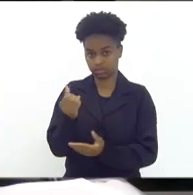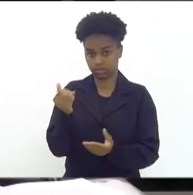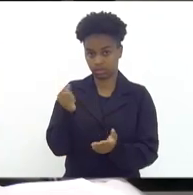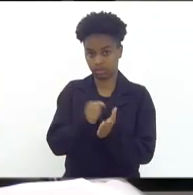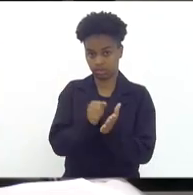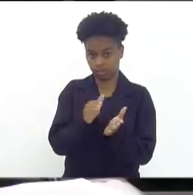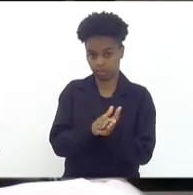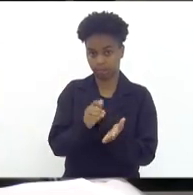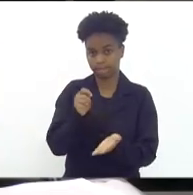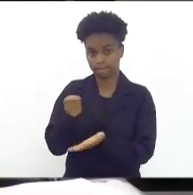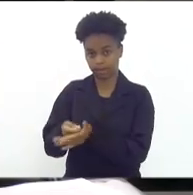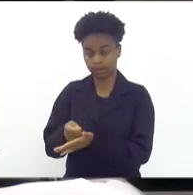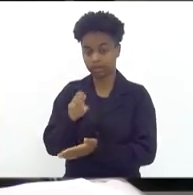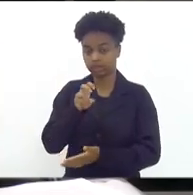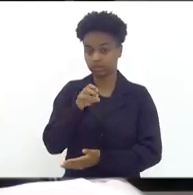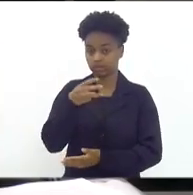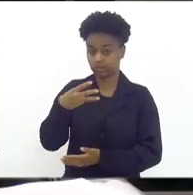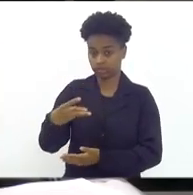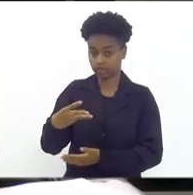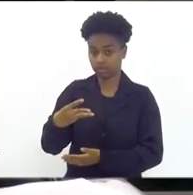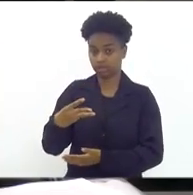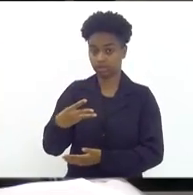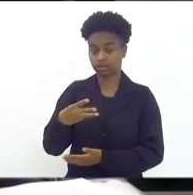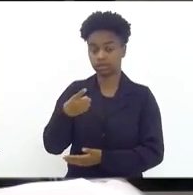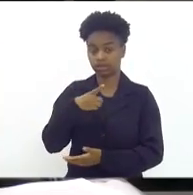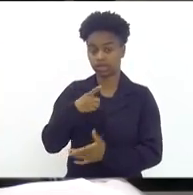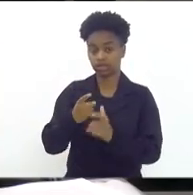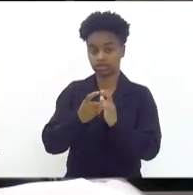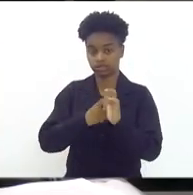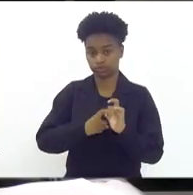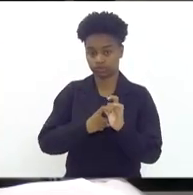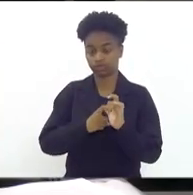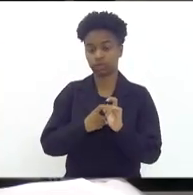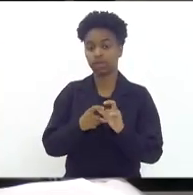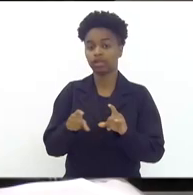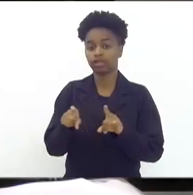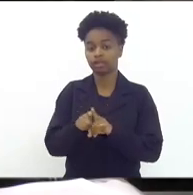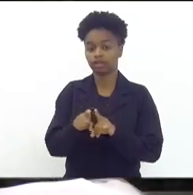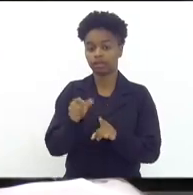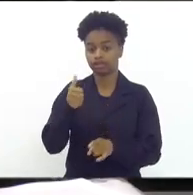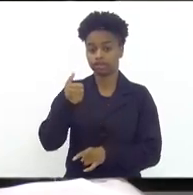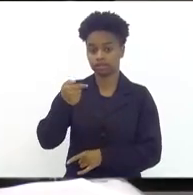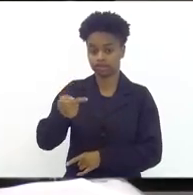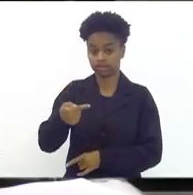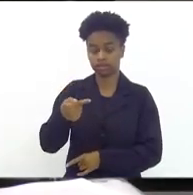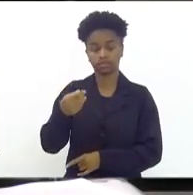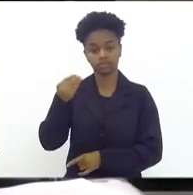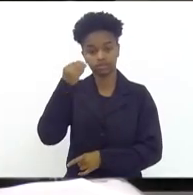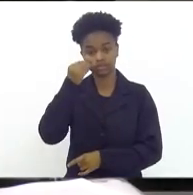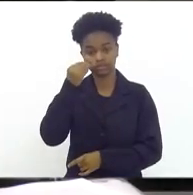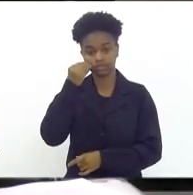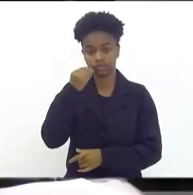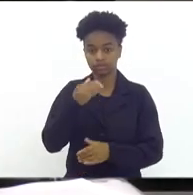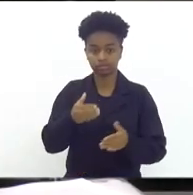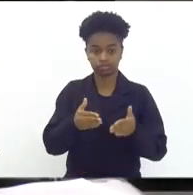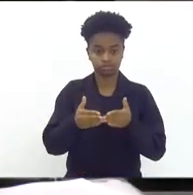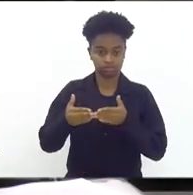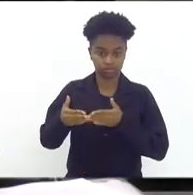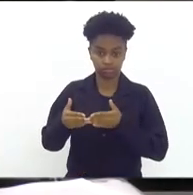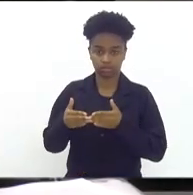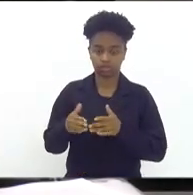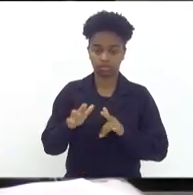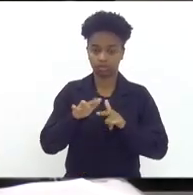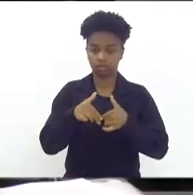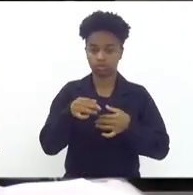pagas 53 delas estão escritas e dívida ativa e 17 estão em fase de recurso ou suspensas proteção